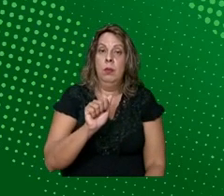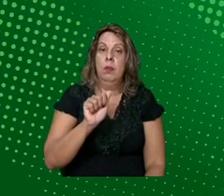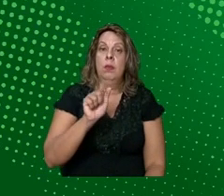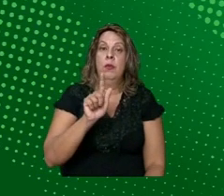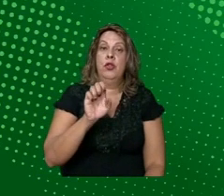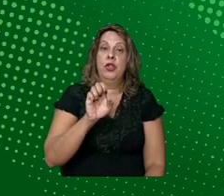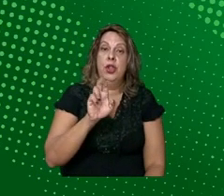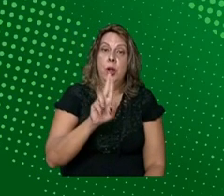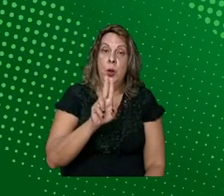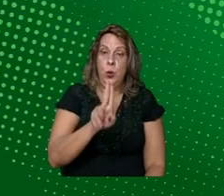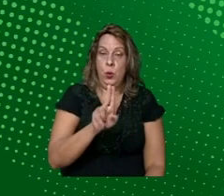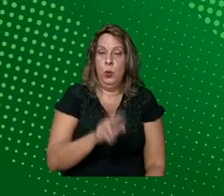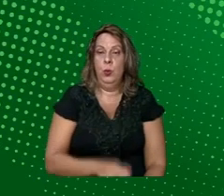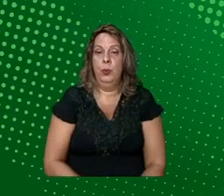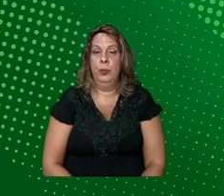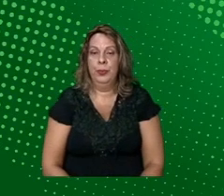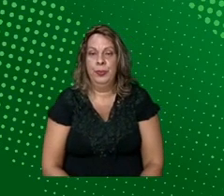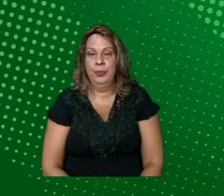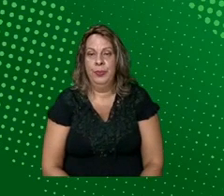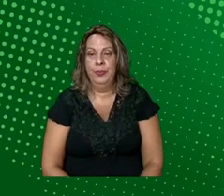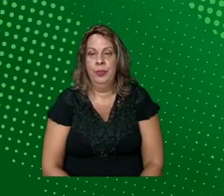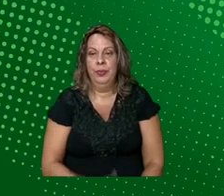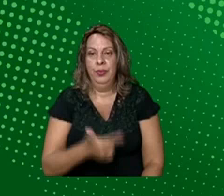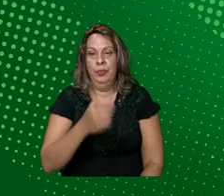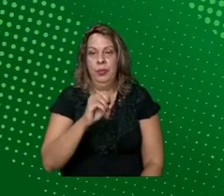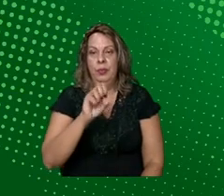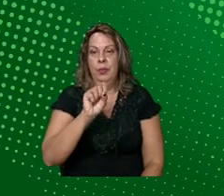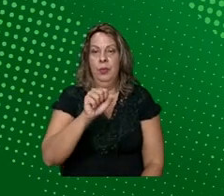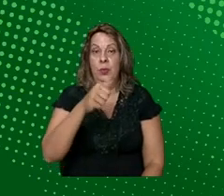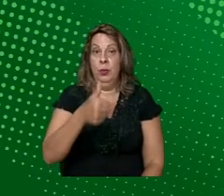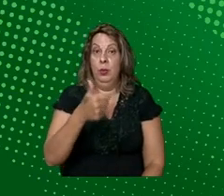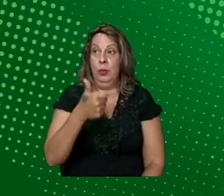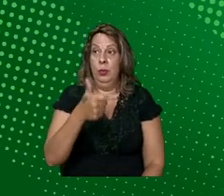no supermercado Extra. Parabéns!